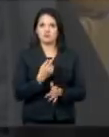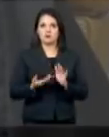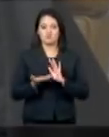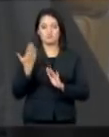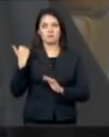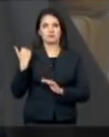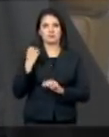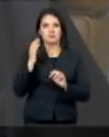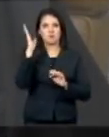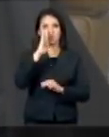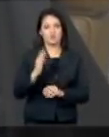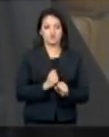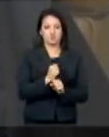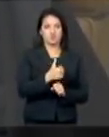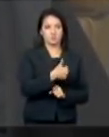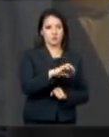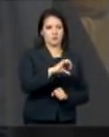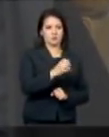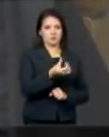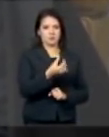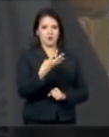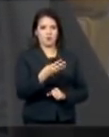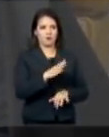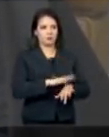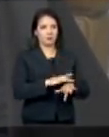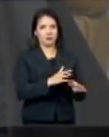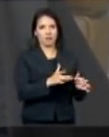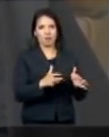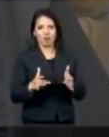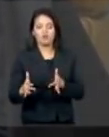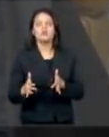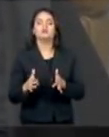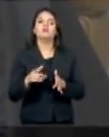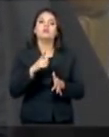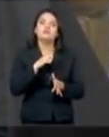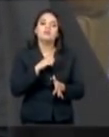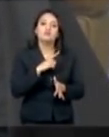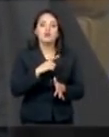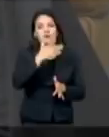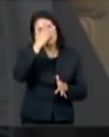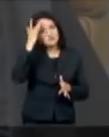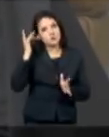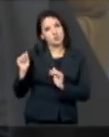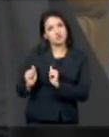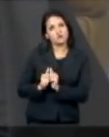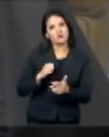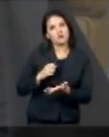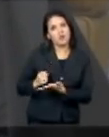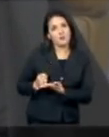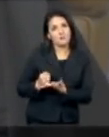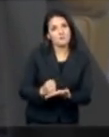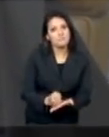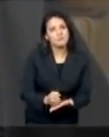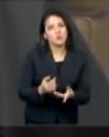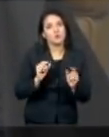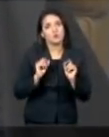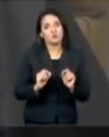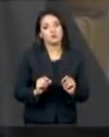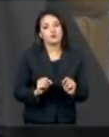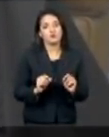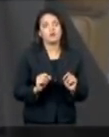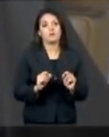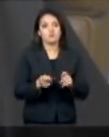1964 durante largo período apoiou a condução ea direção dos negócios de estado